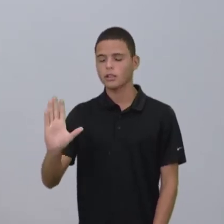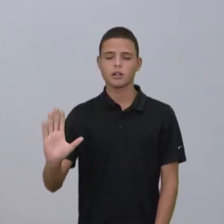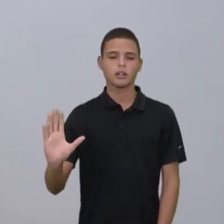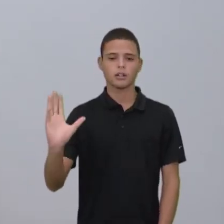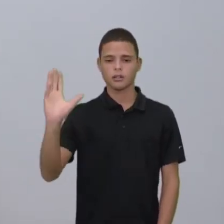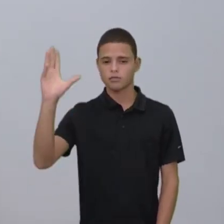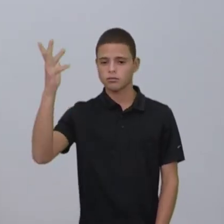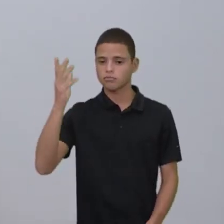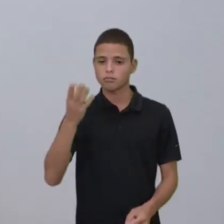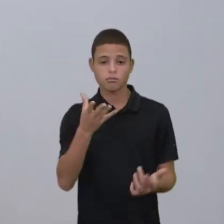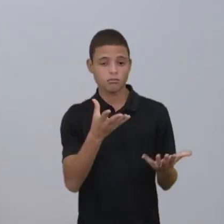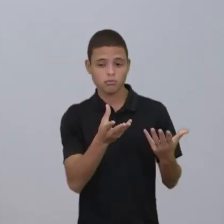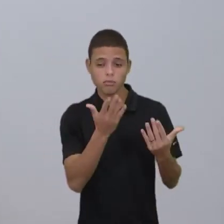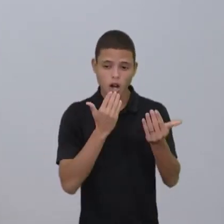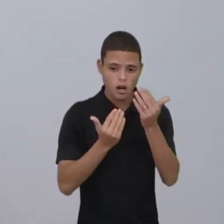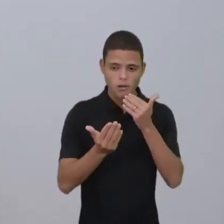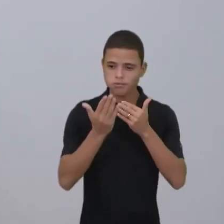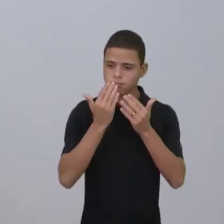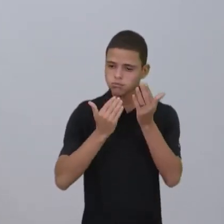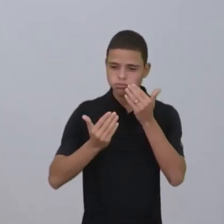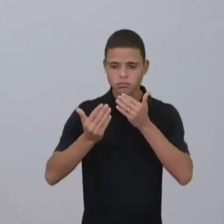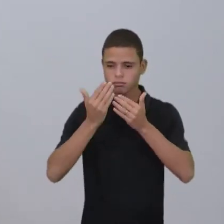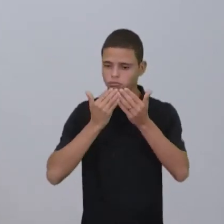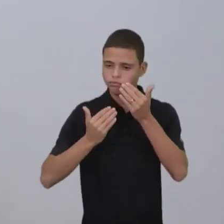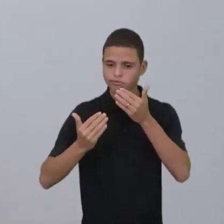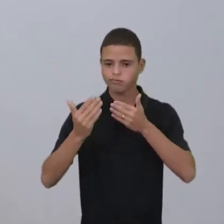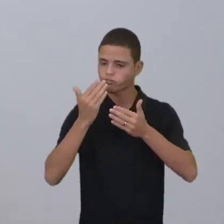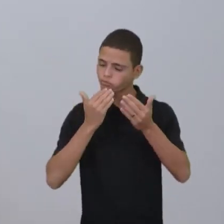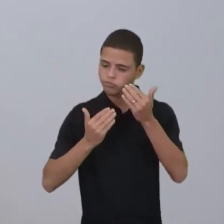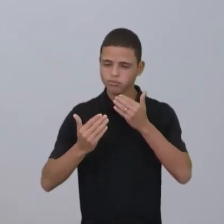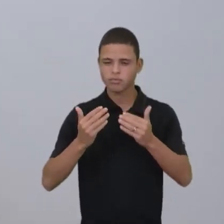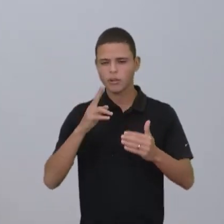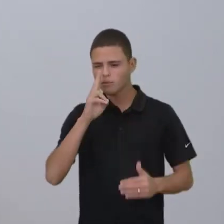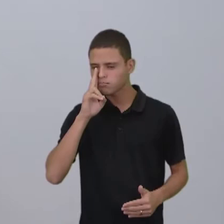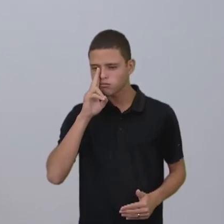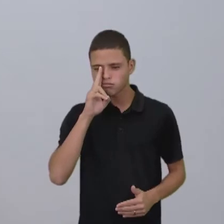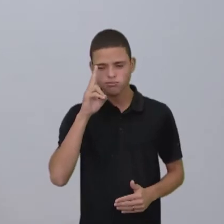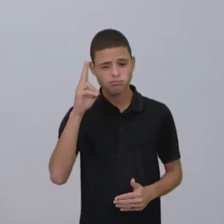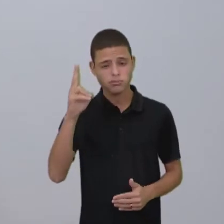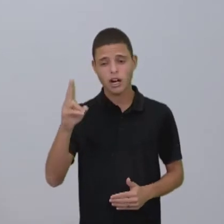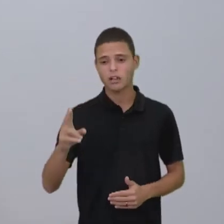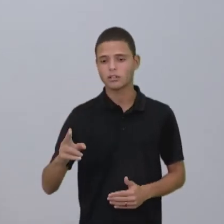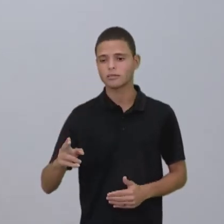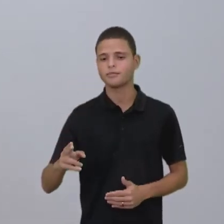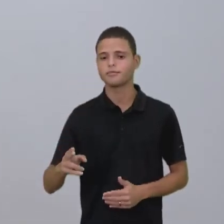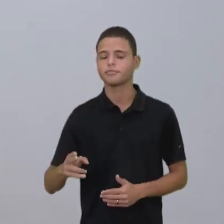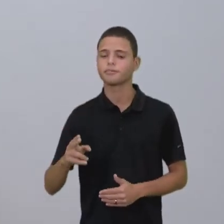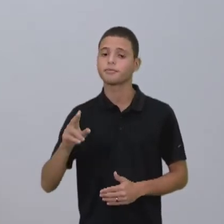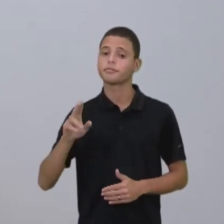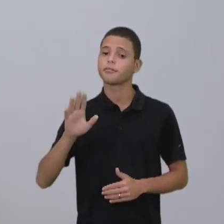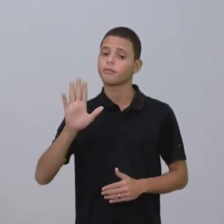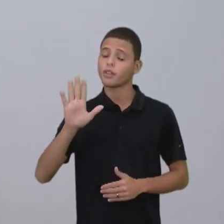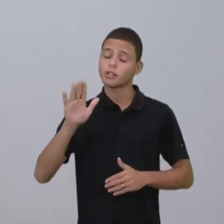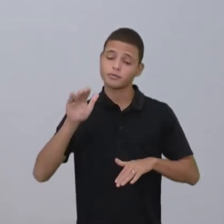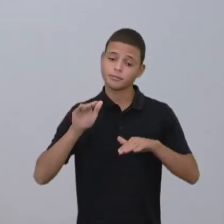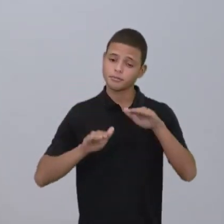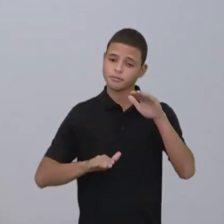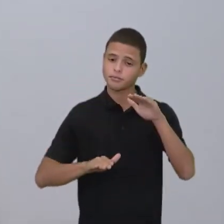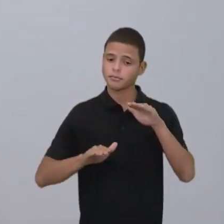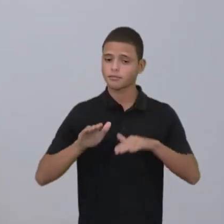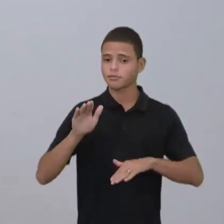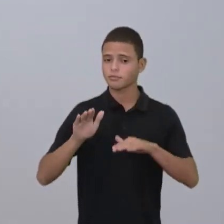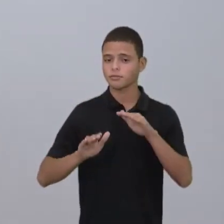altíssima ingestão, né, de alimentos e ingestão calórica, e às vezes a compensação não vem